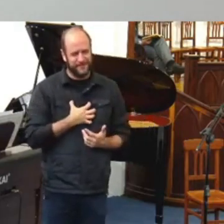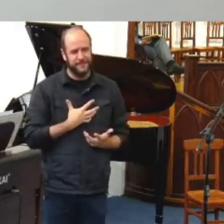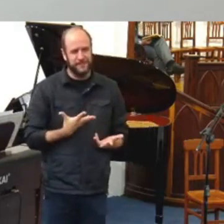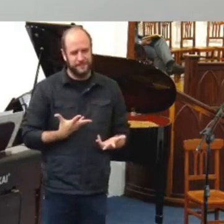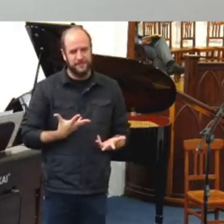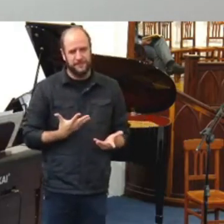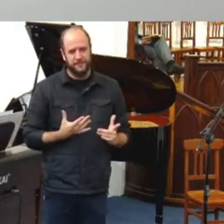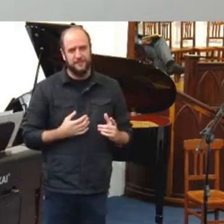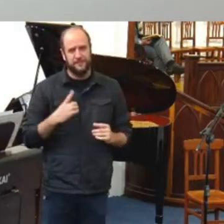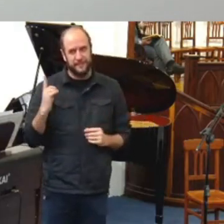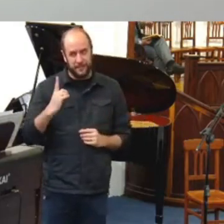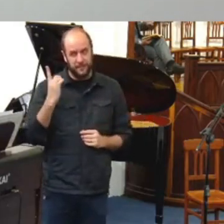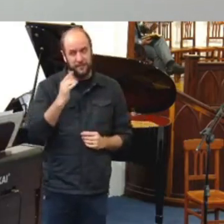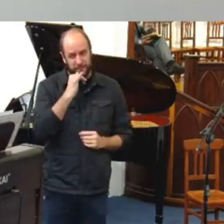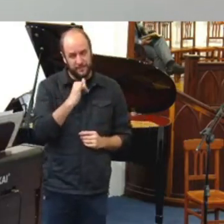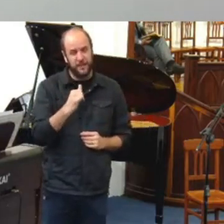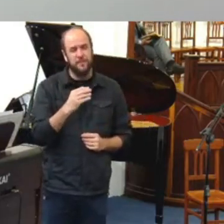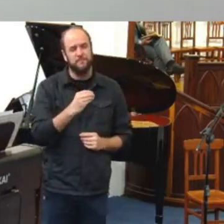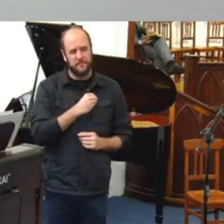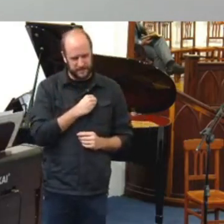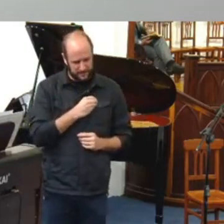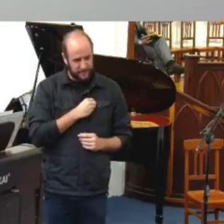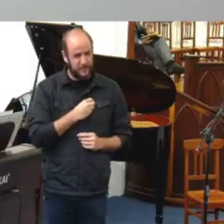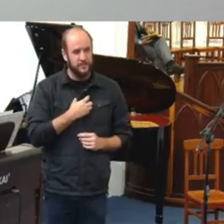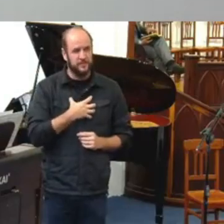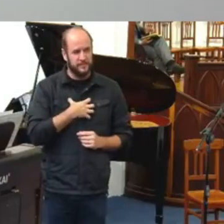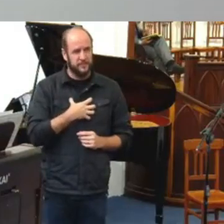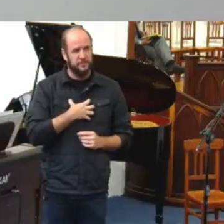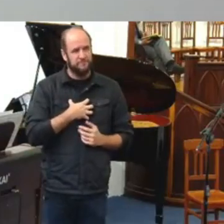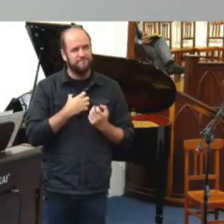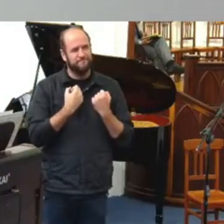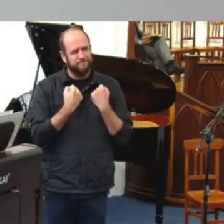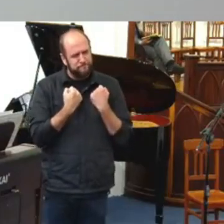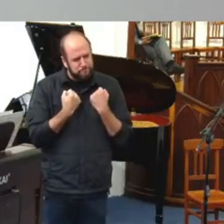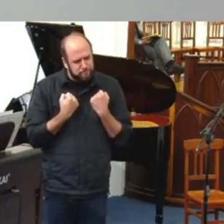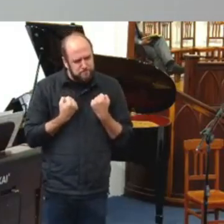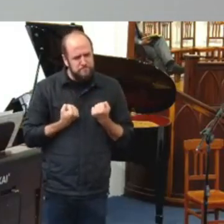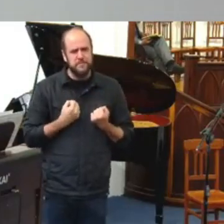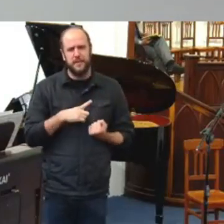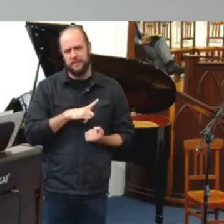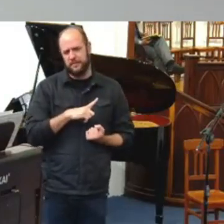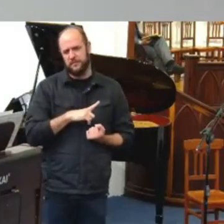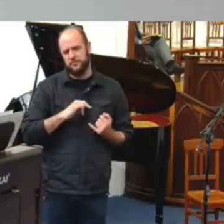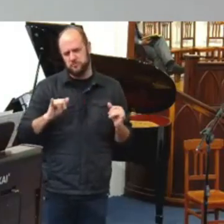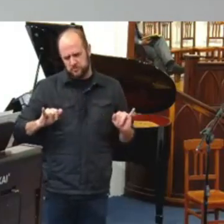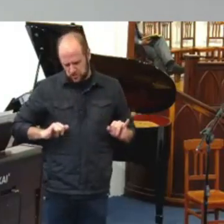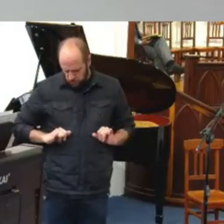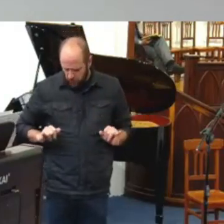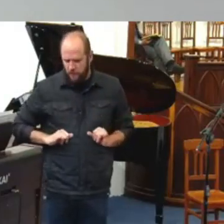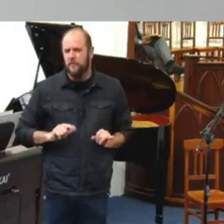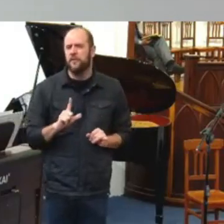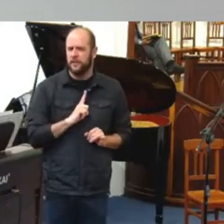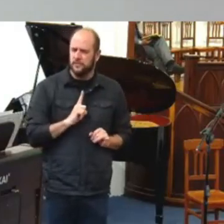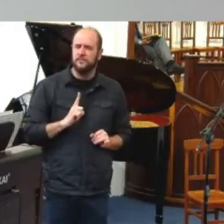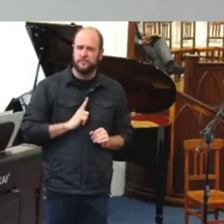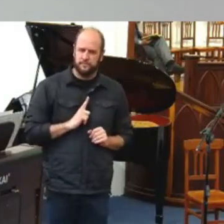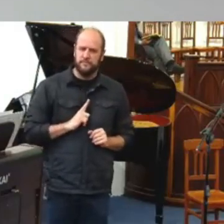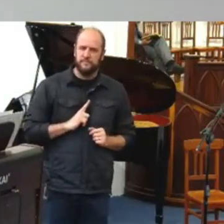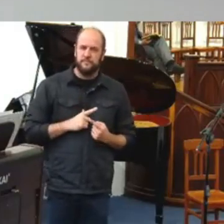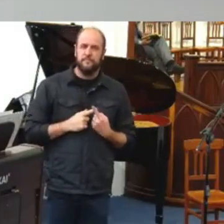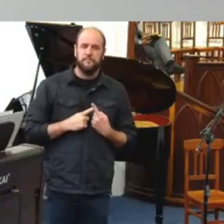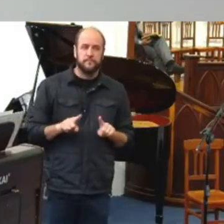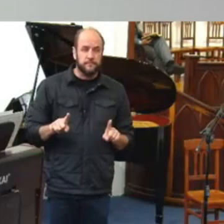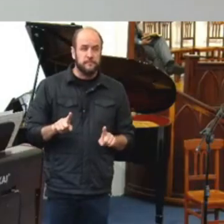ele reconhece que o pecado dele estava levando ao sofrimento, mas também